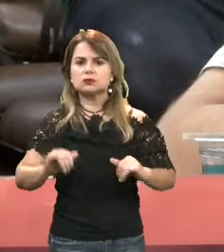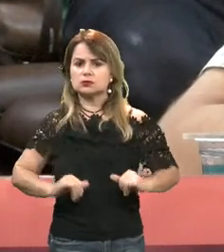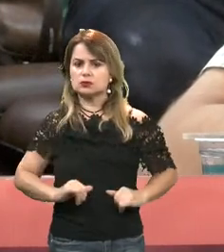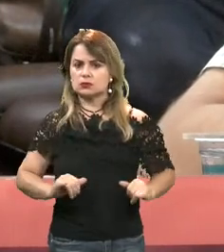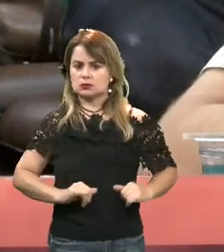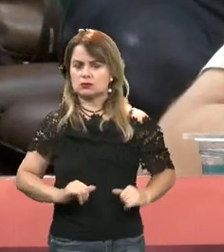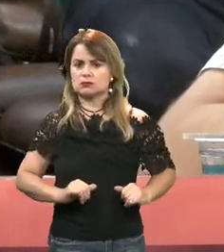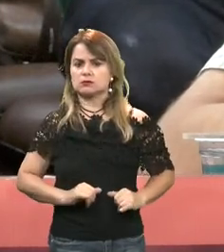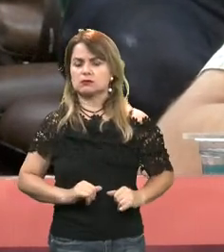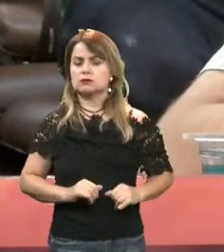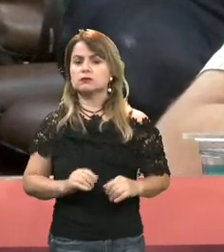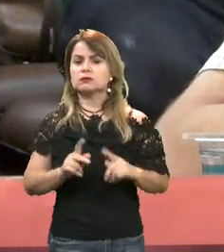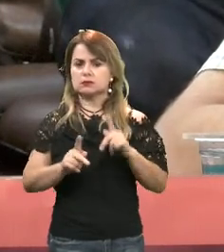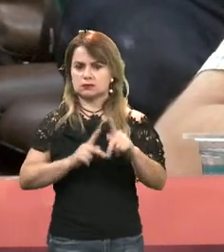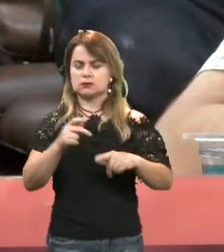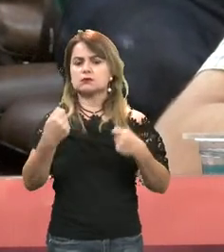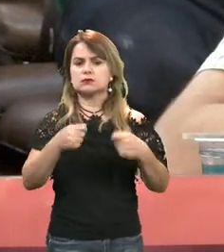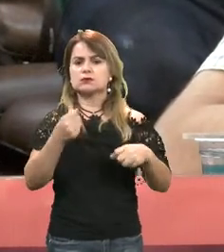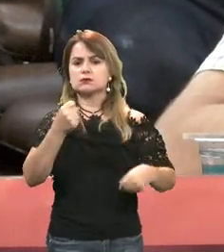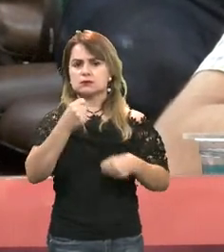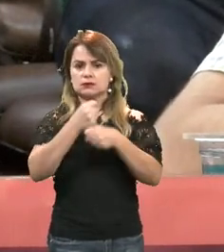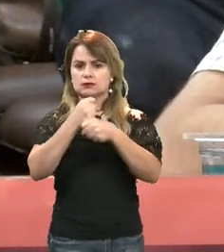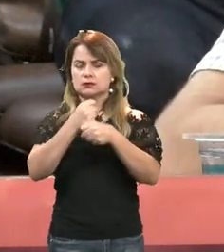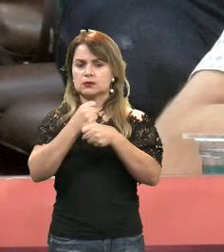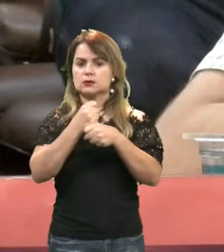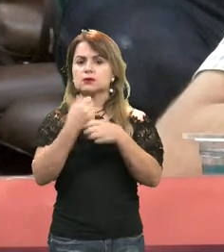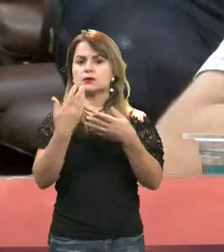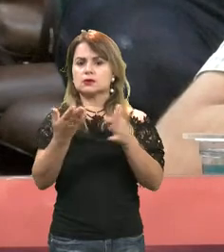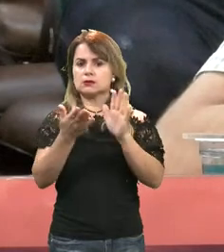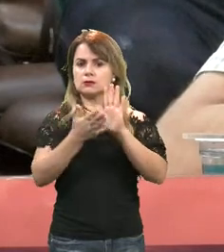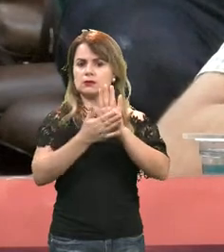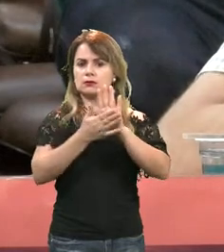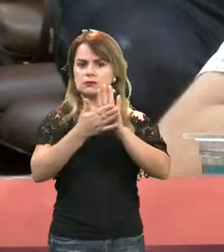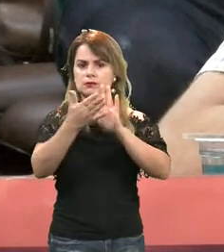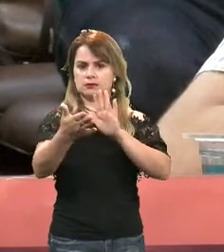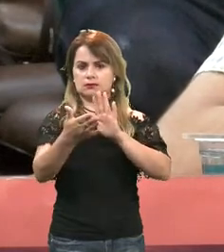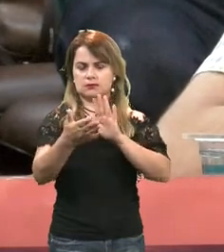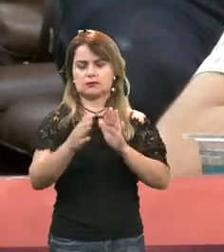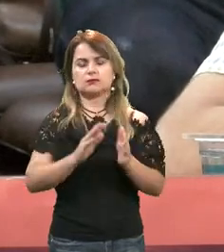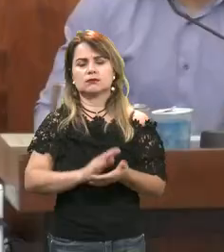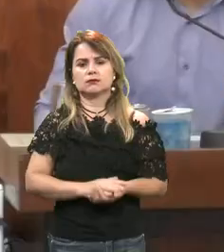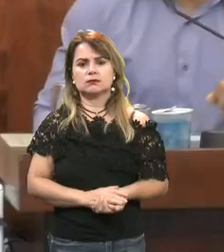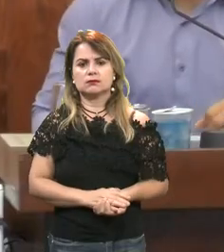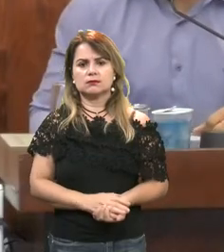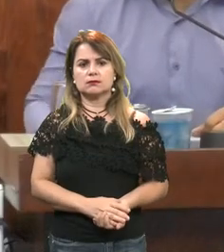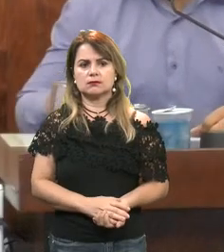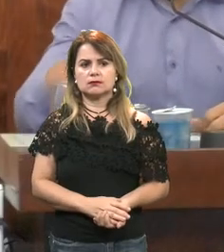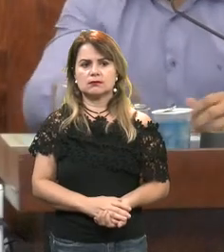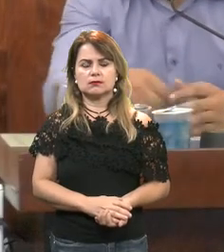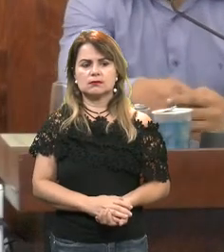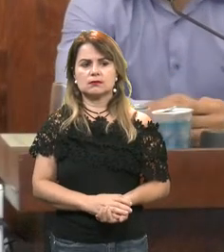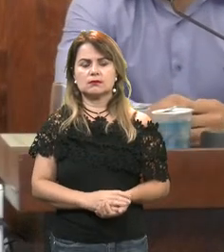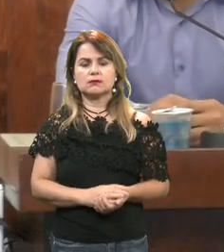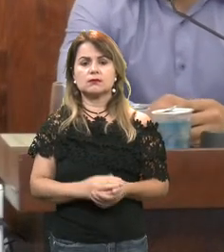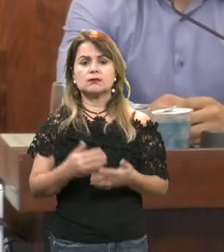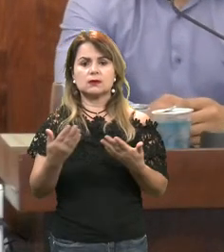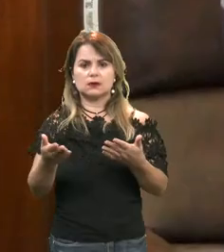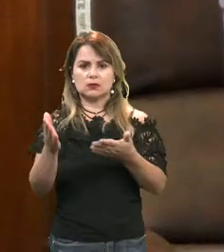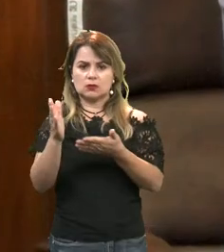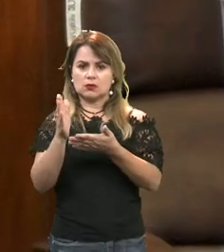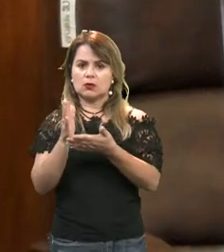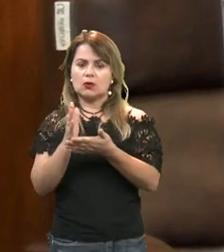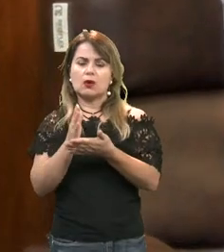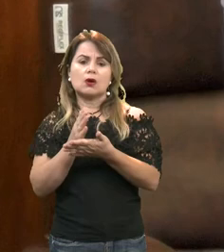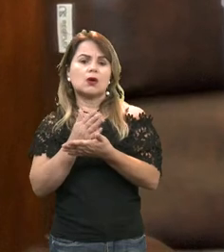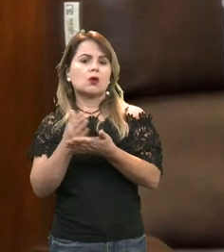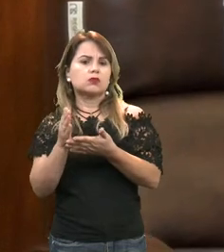as pessoas apoiarem? Então, parabéns, e eu deixo a pergunta para o Dr. Joaquim. Bom, alguns municípios já atuam com